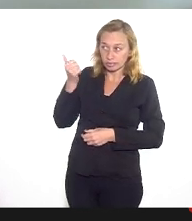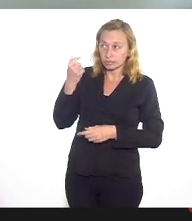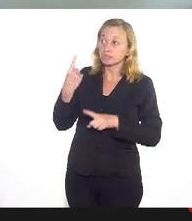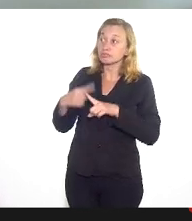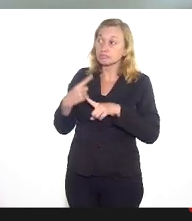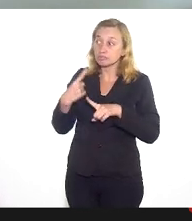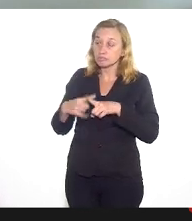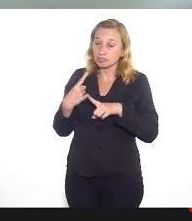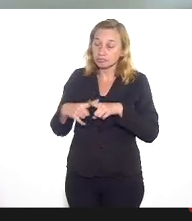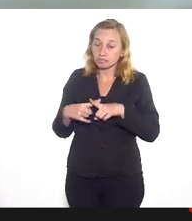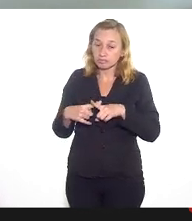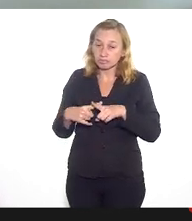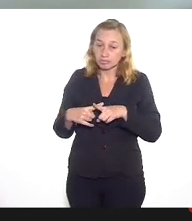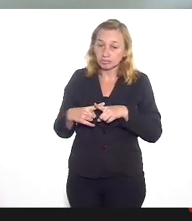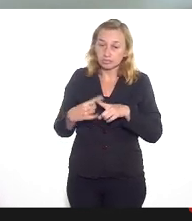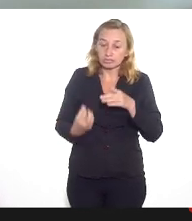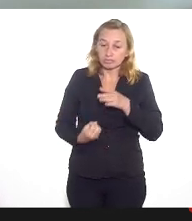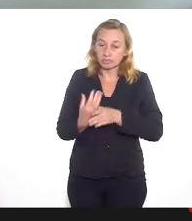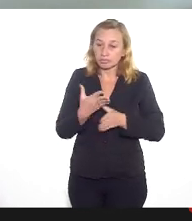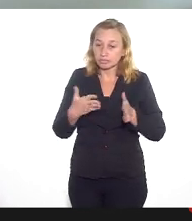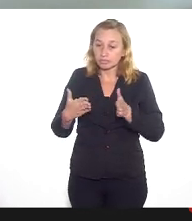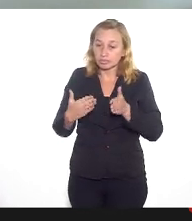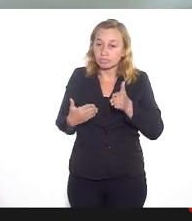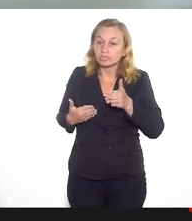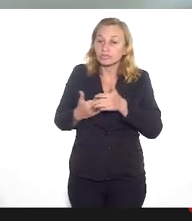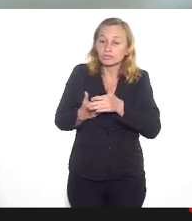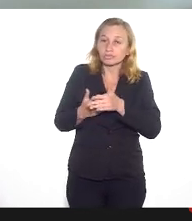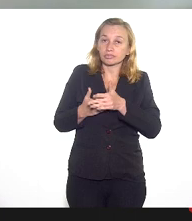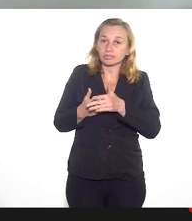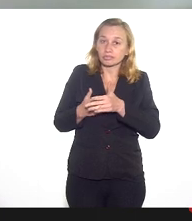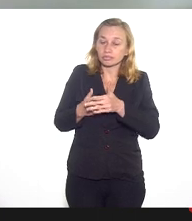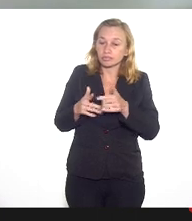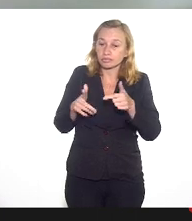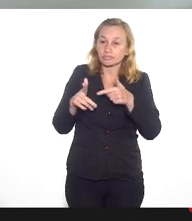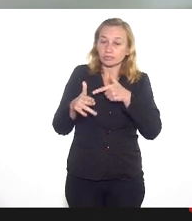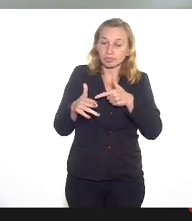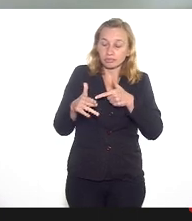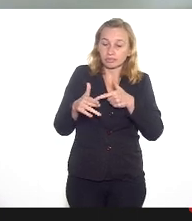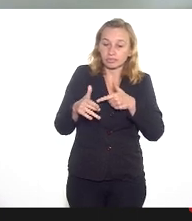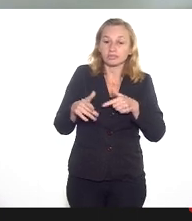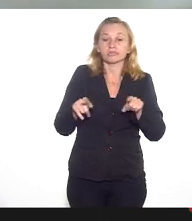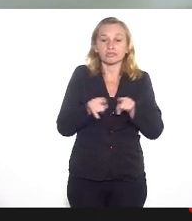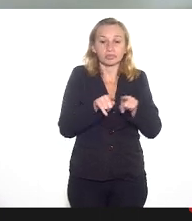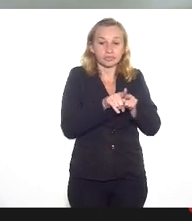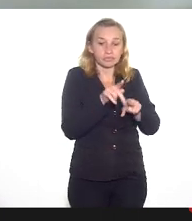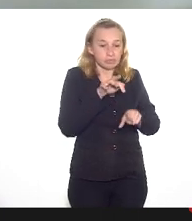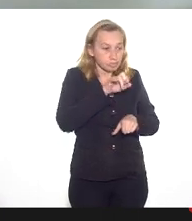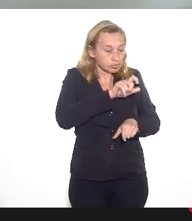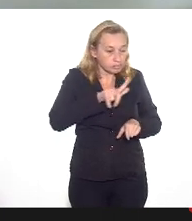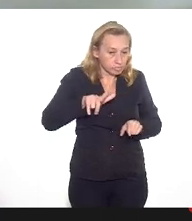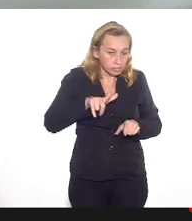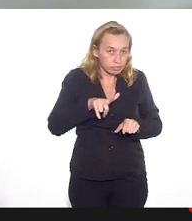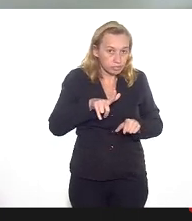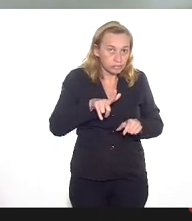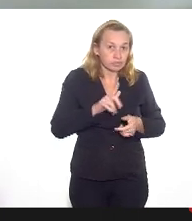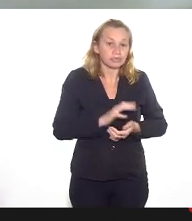essa produção está interrompida, e também já perguntar também a Petrogal se...